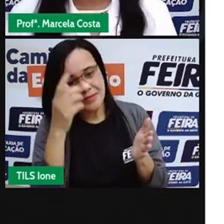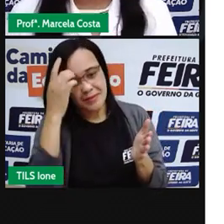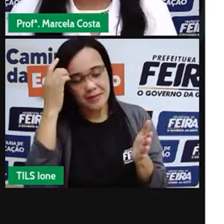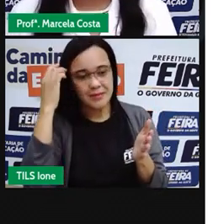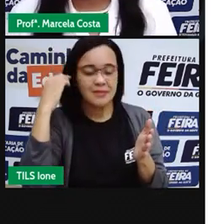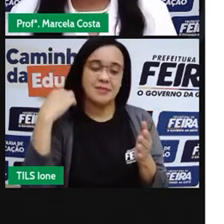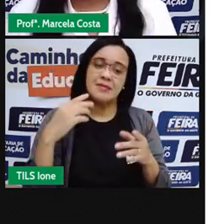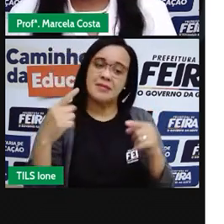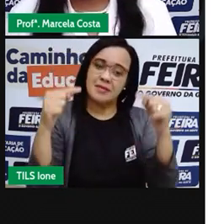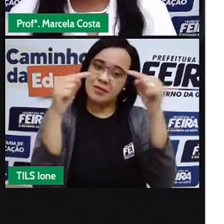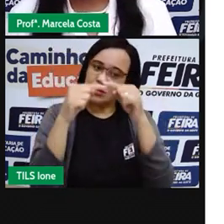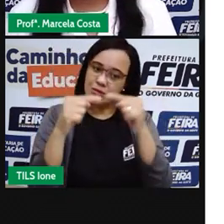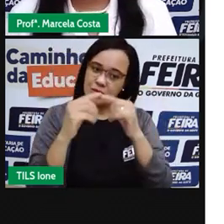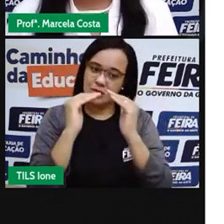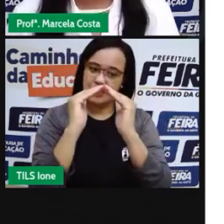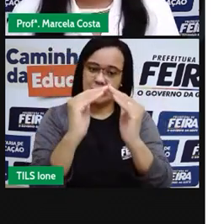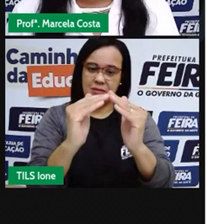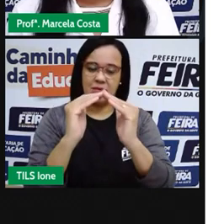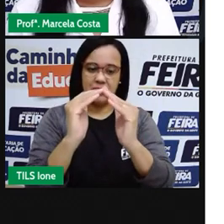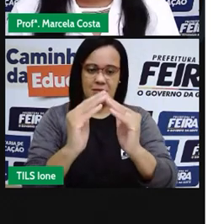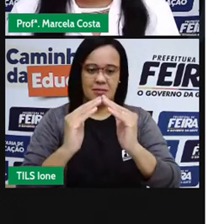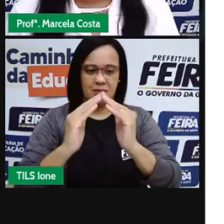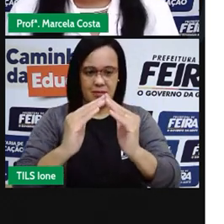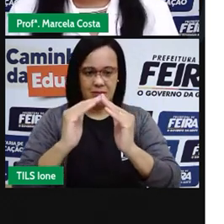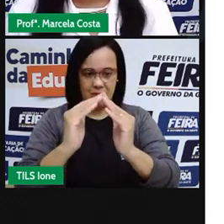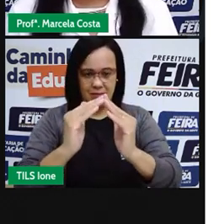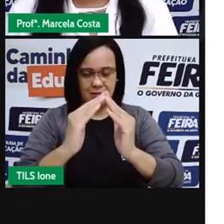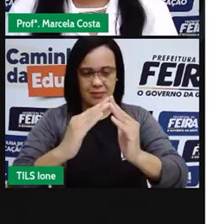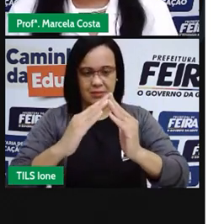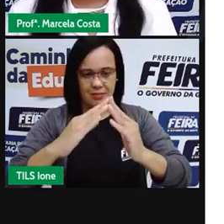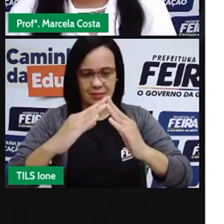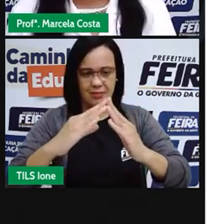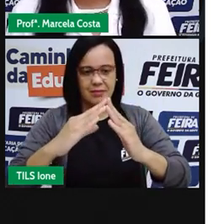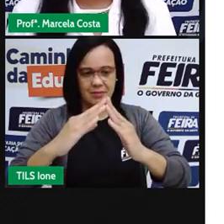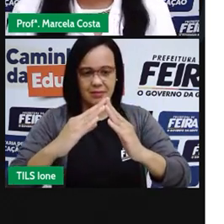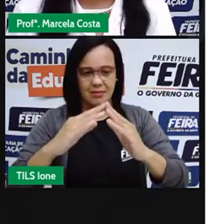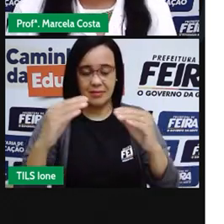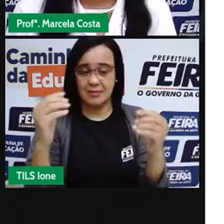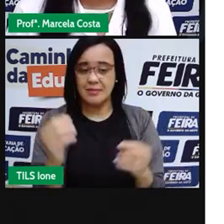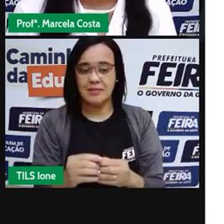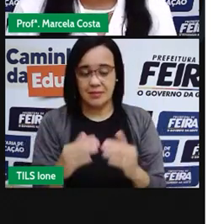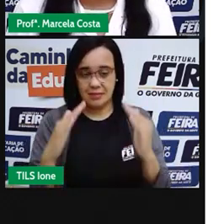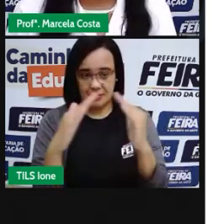ele para fazer o telhado da casa. Agora, a gente vai fazer,